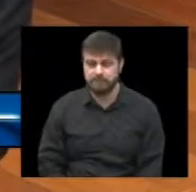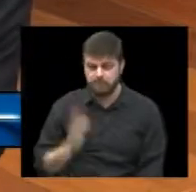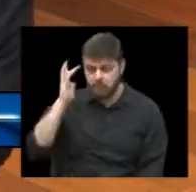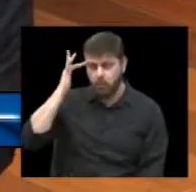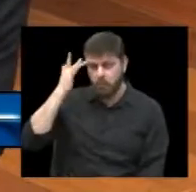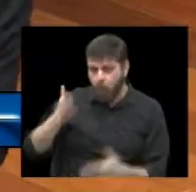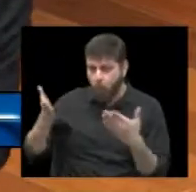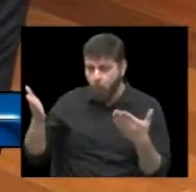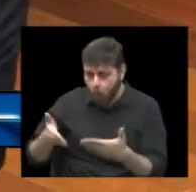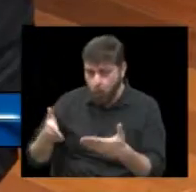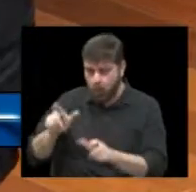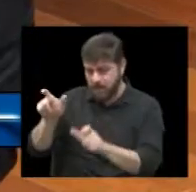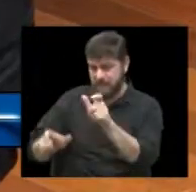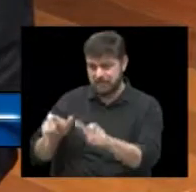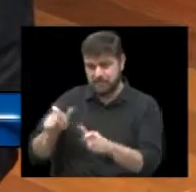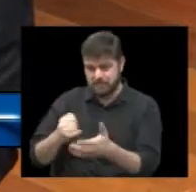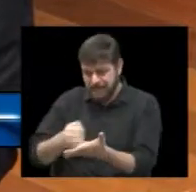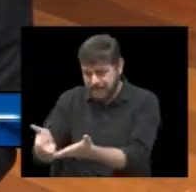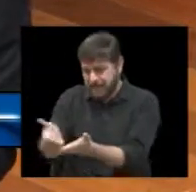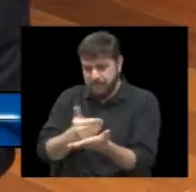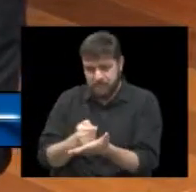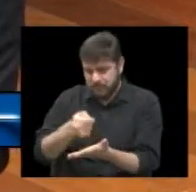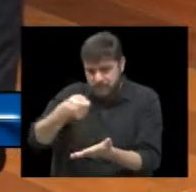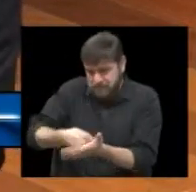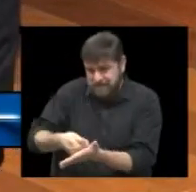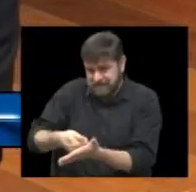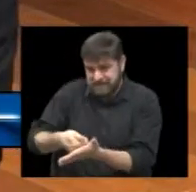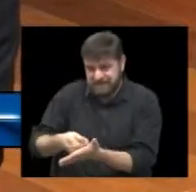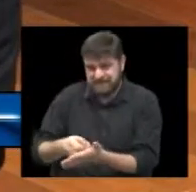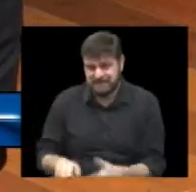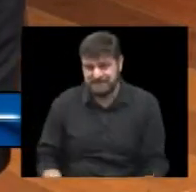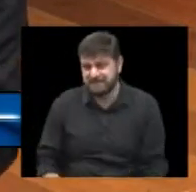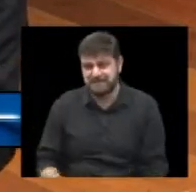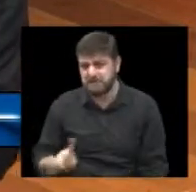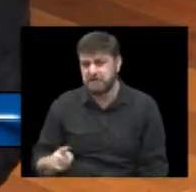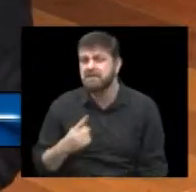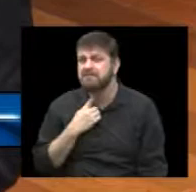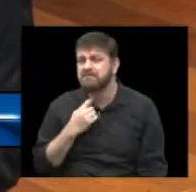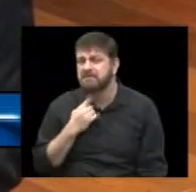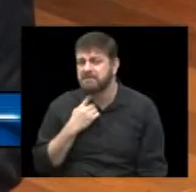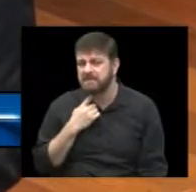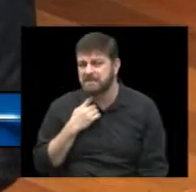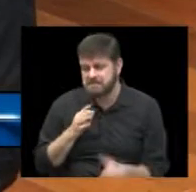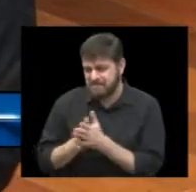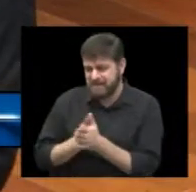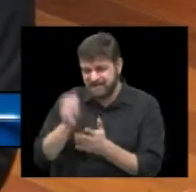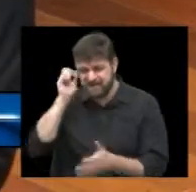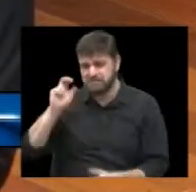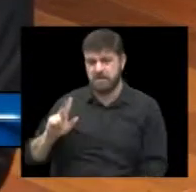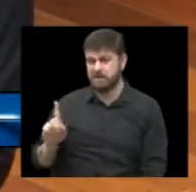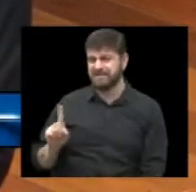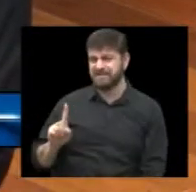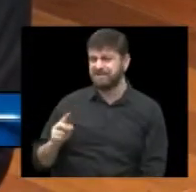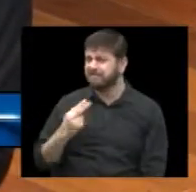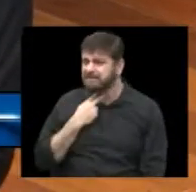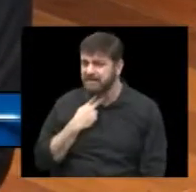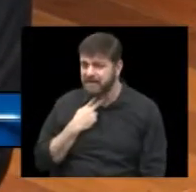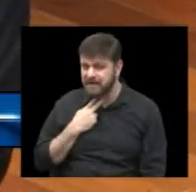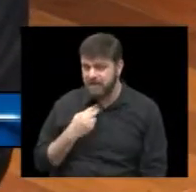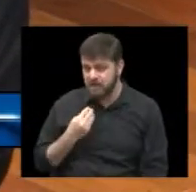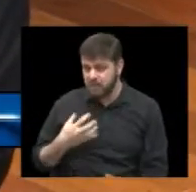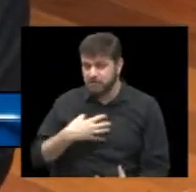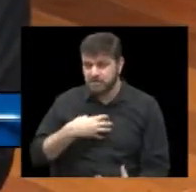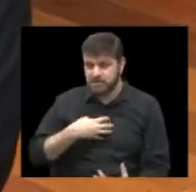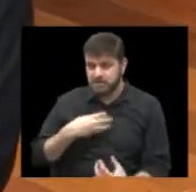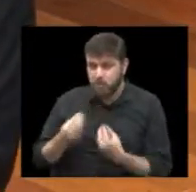hoje as pessoas que não estão pagando impostos, não é porque não querem, é porque não têm condição. É uma forma de tentar facilitar e permitir que